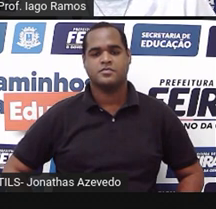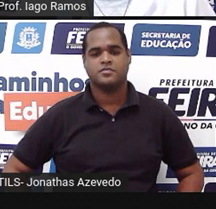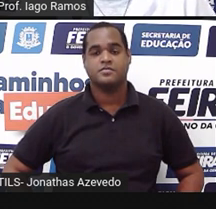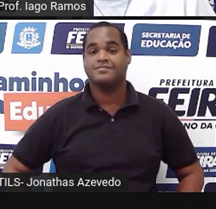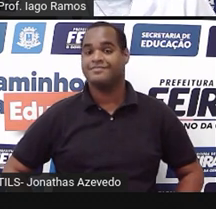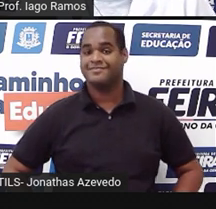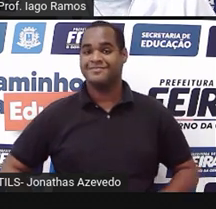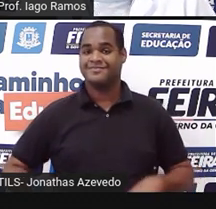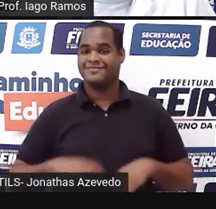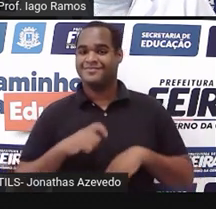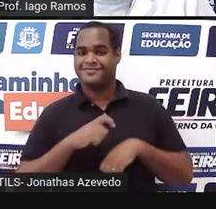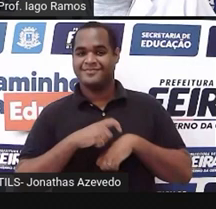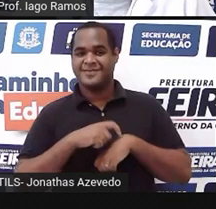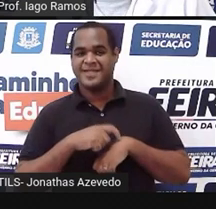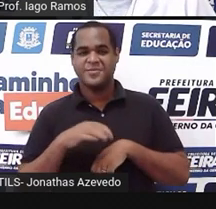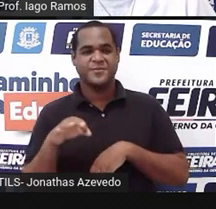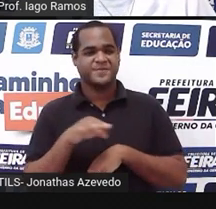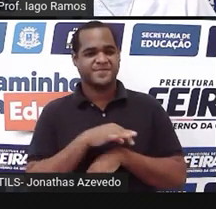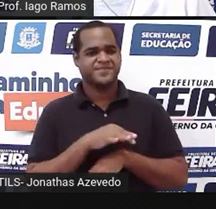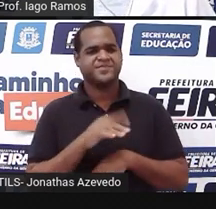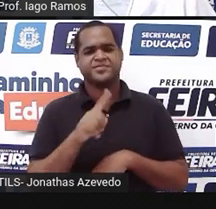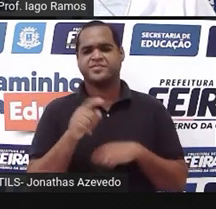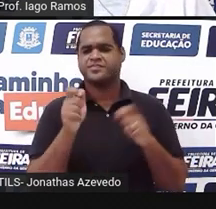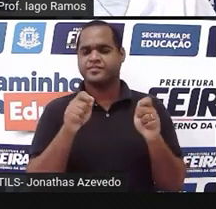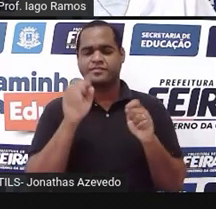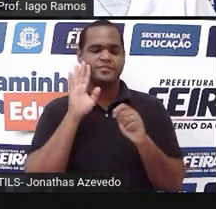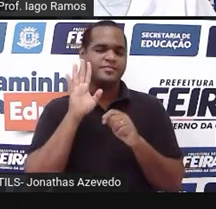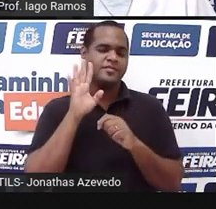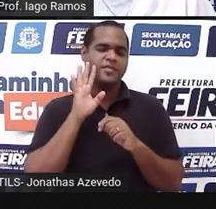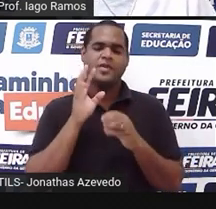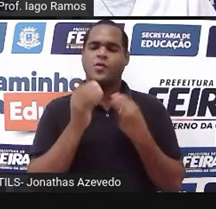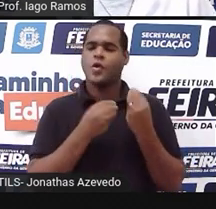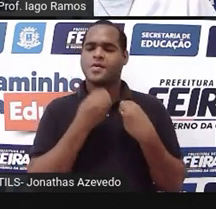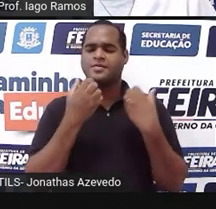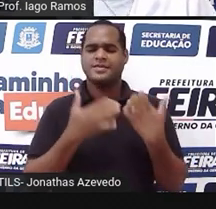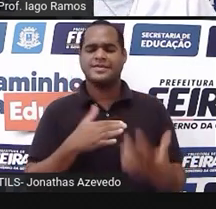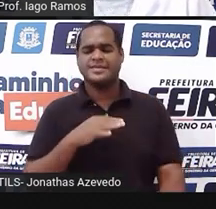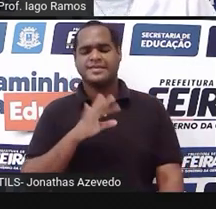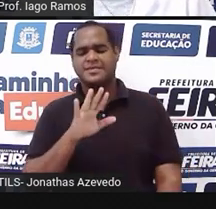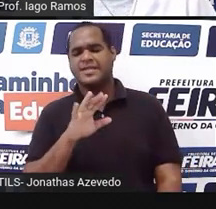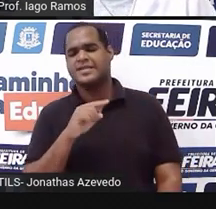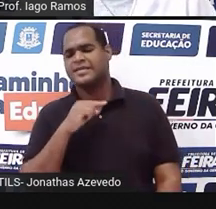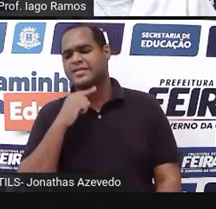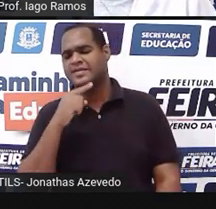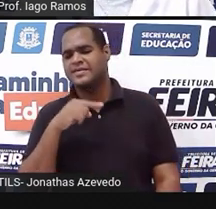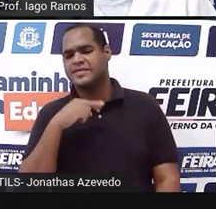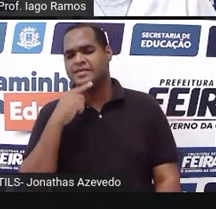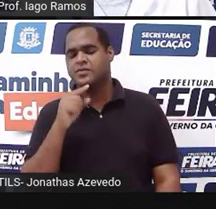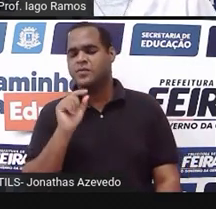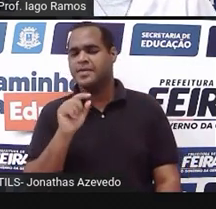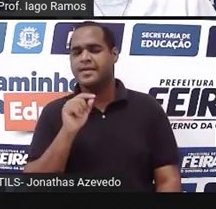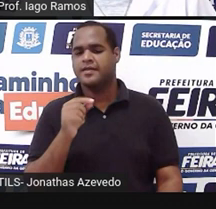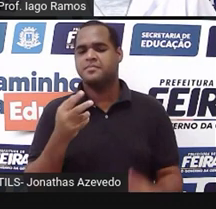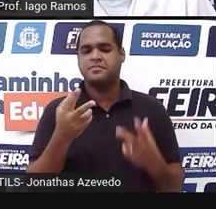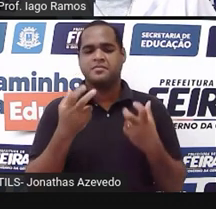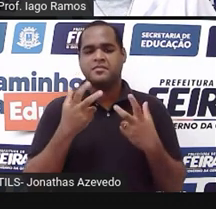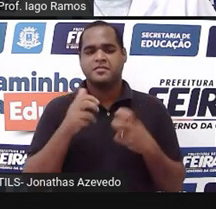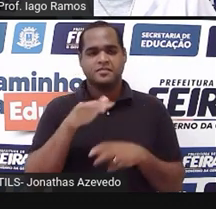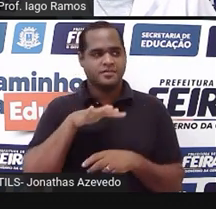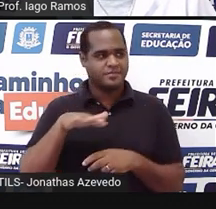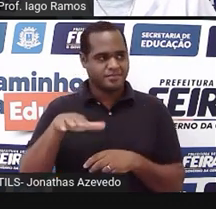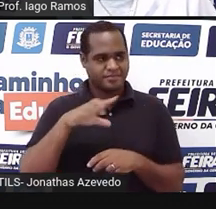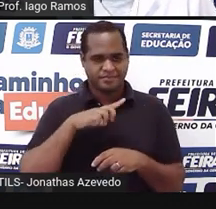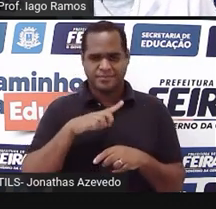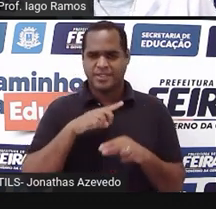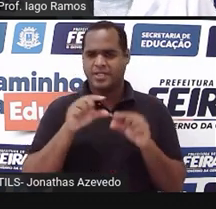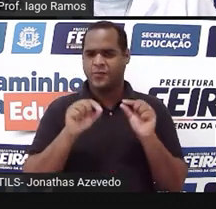tá bom aí você pode ter pensar assim porque sou mais eu não consegui a perceber como é que eu vou achar